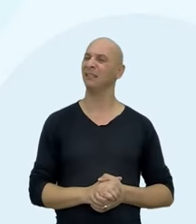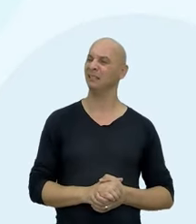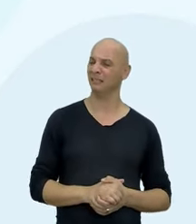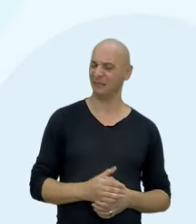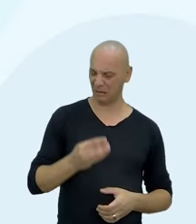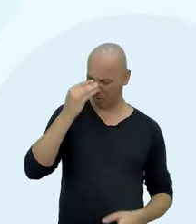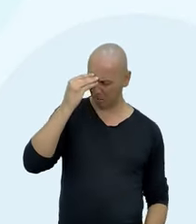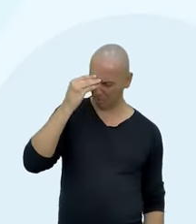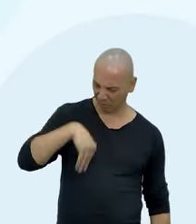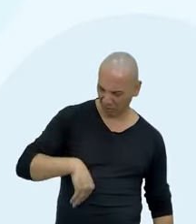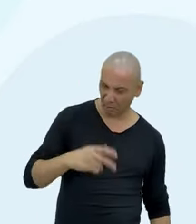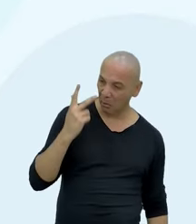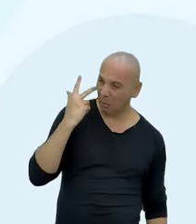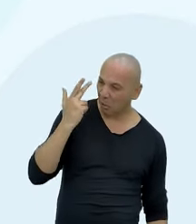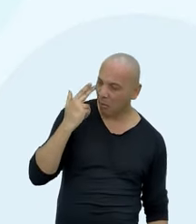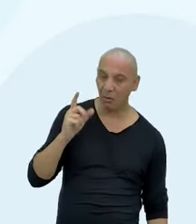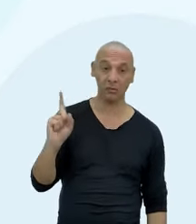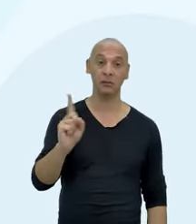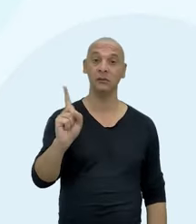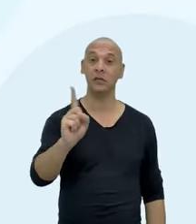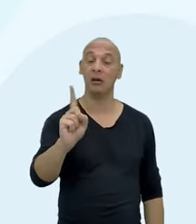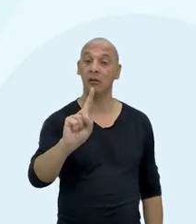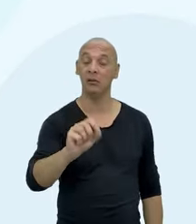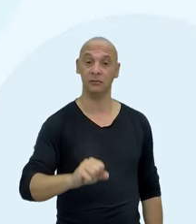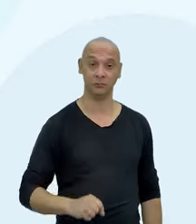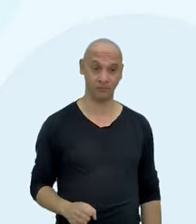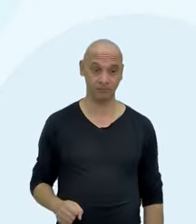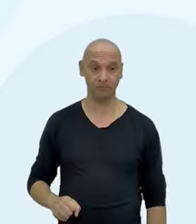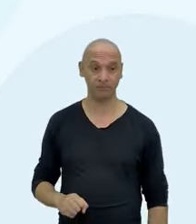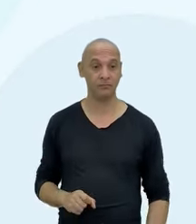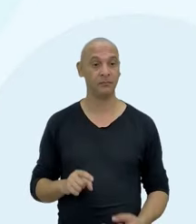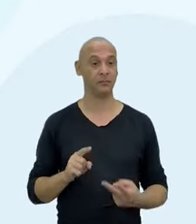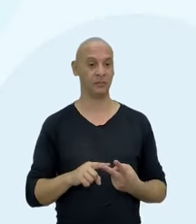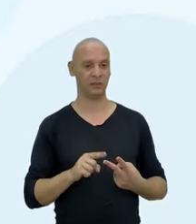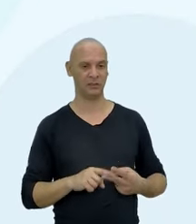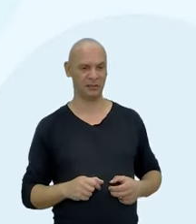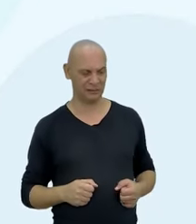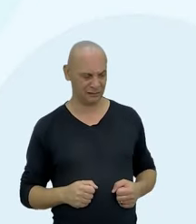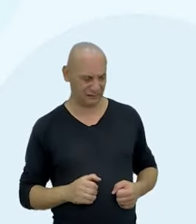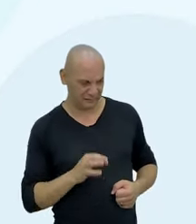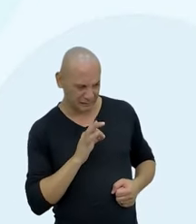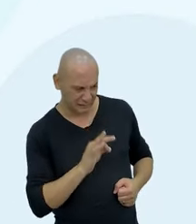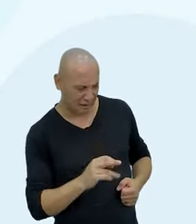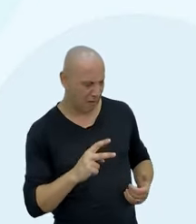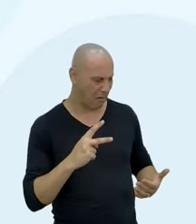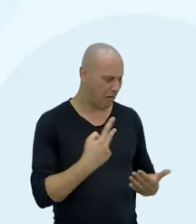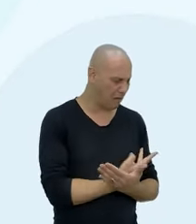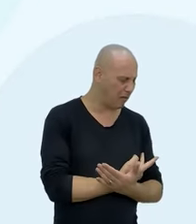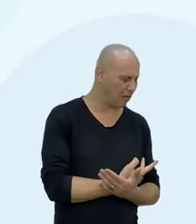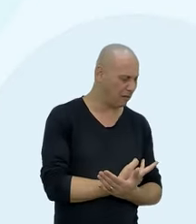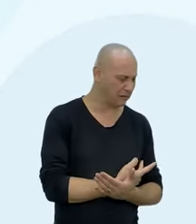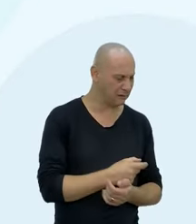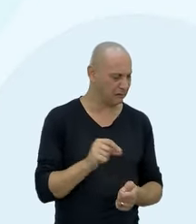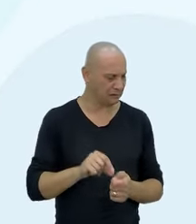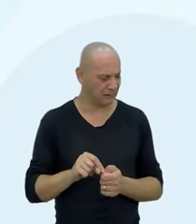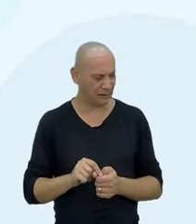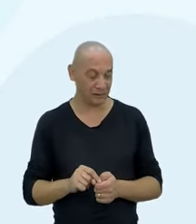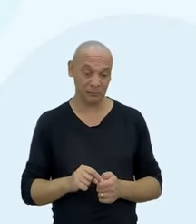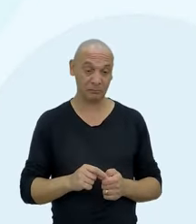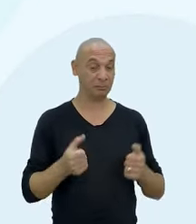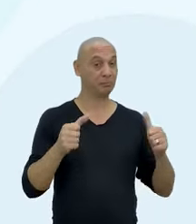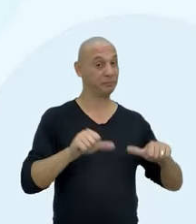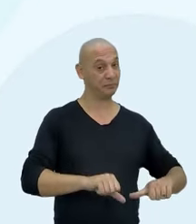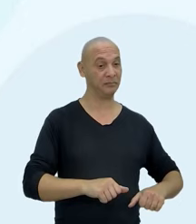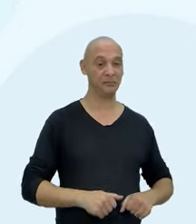não podemos naturalizar o fracasso falar deixar de fazer o certo custa 4x mais